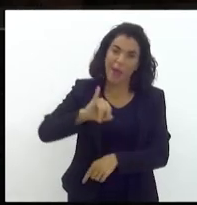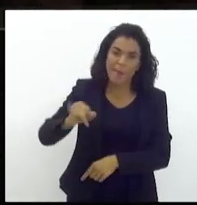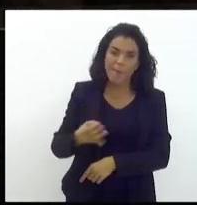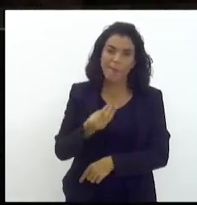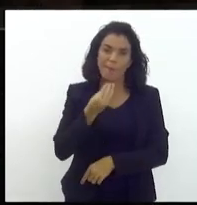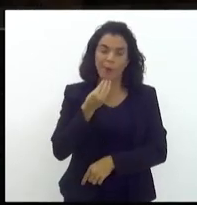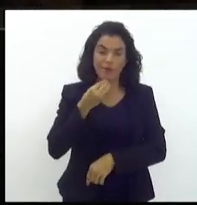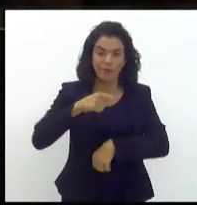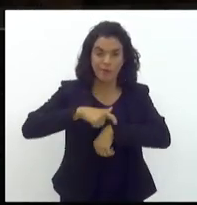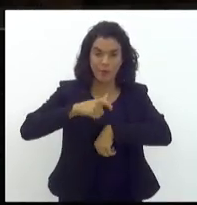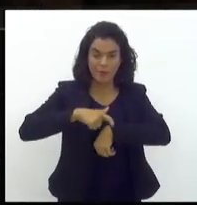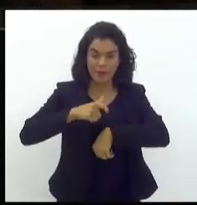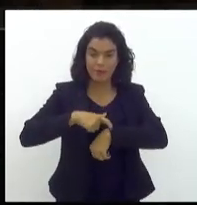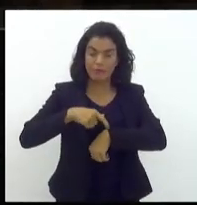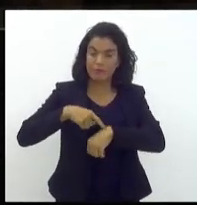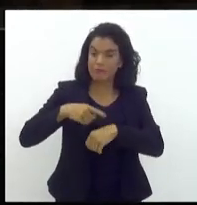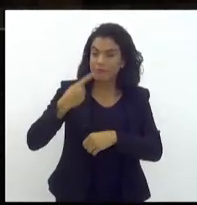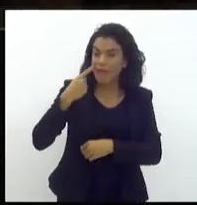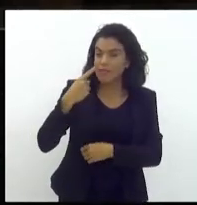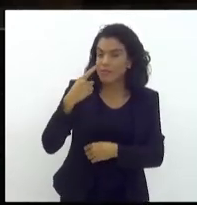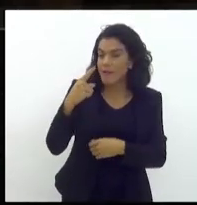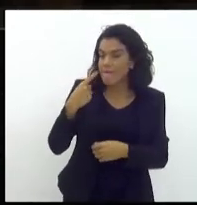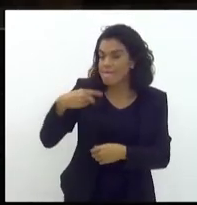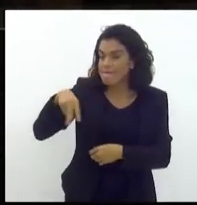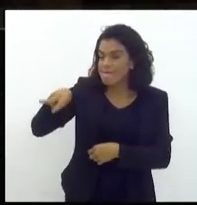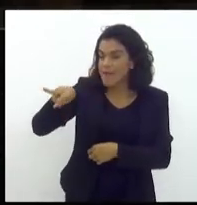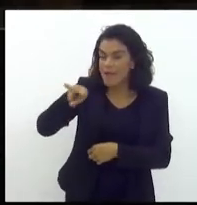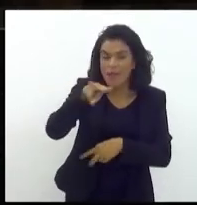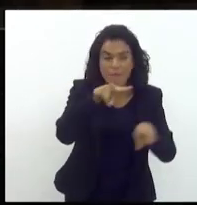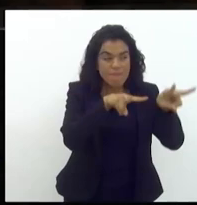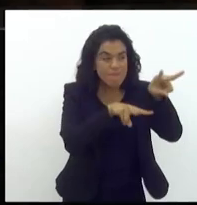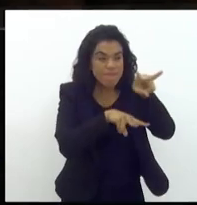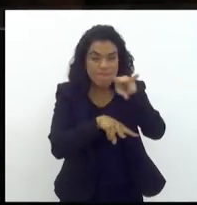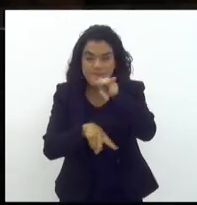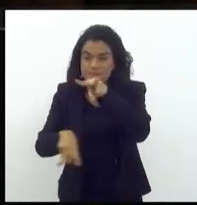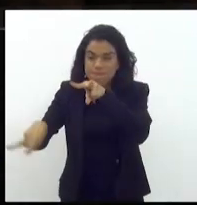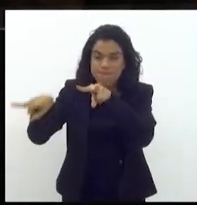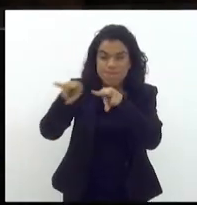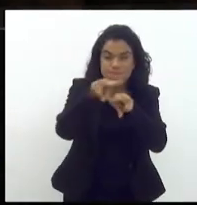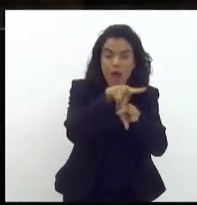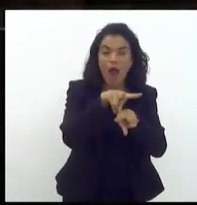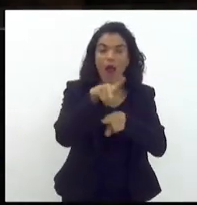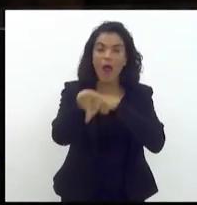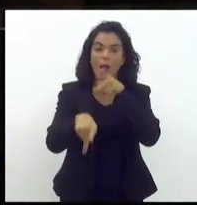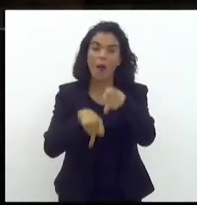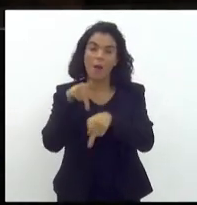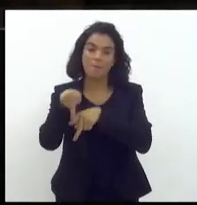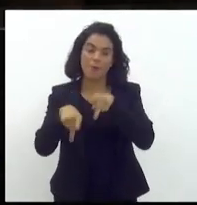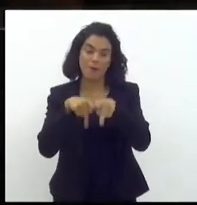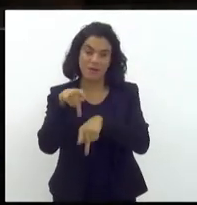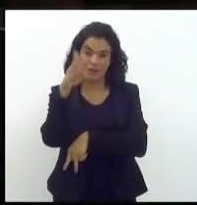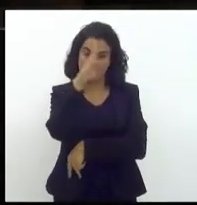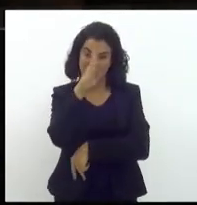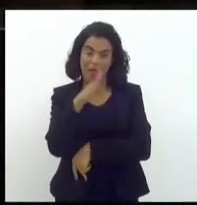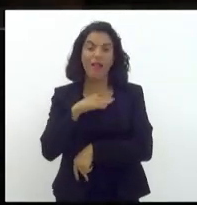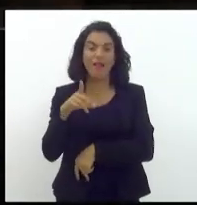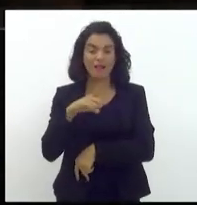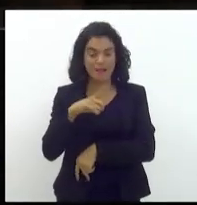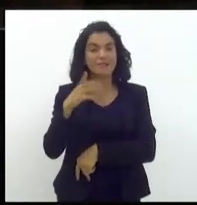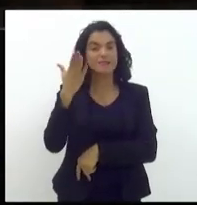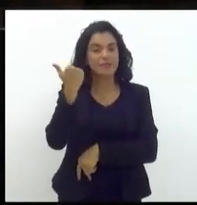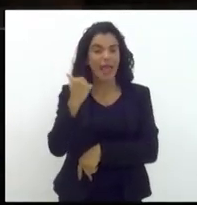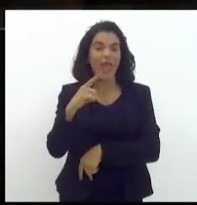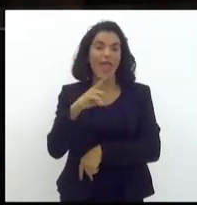Verificar como o nosso povo brasileiro ele é sincretista e